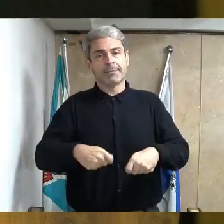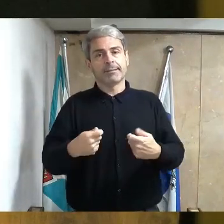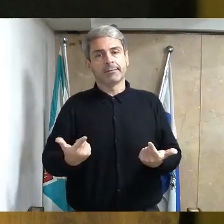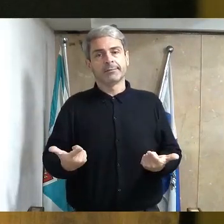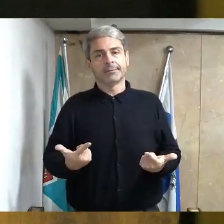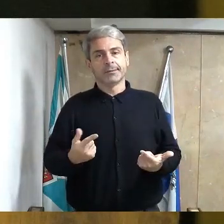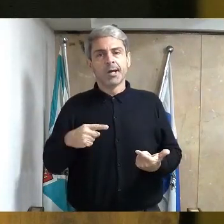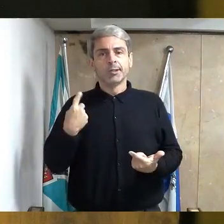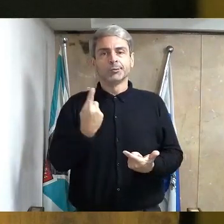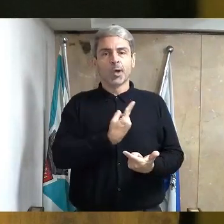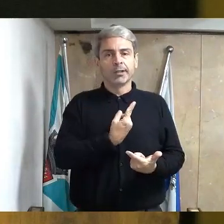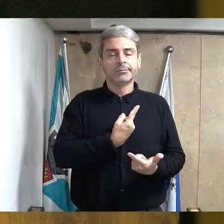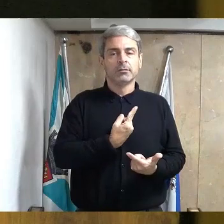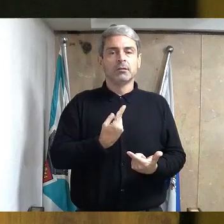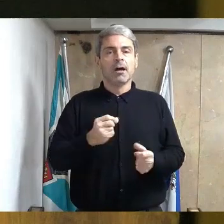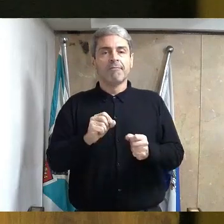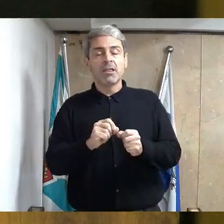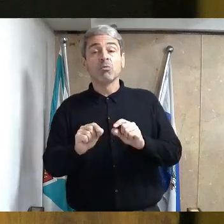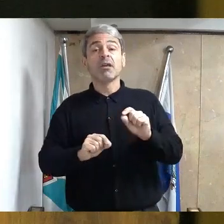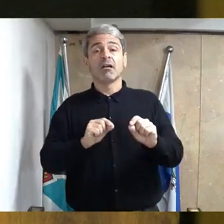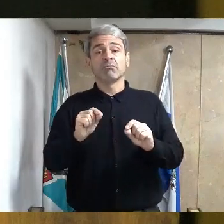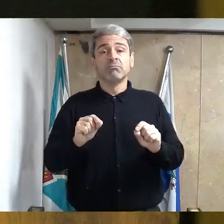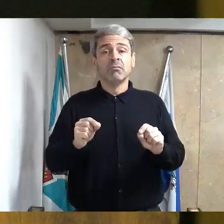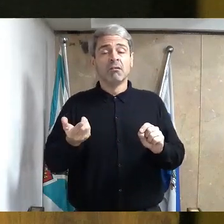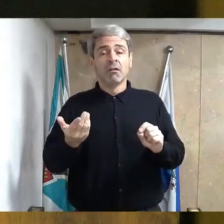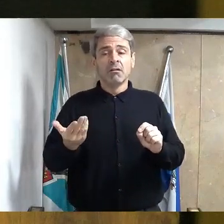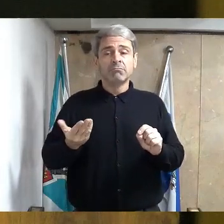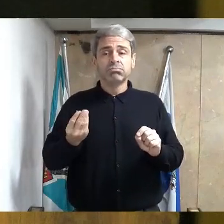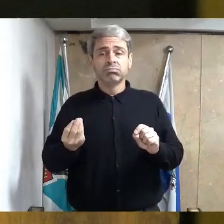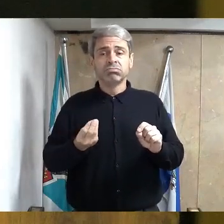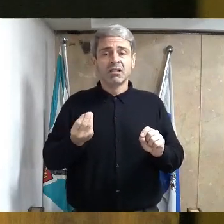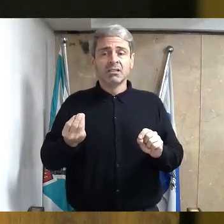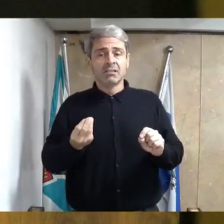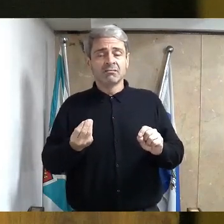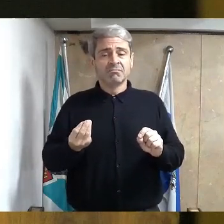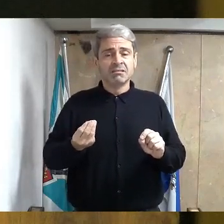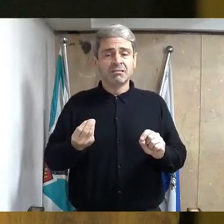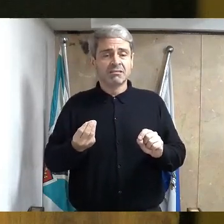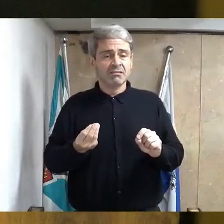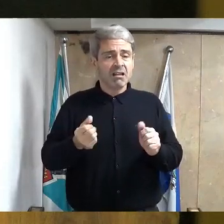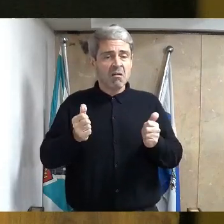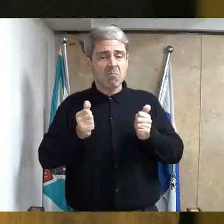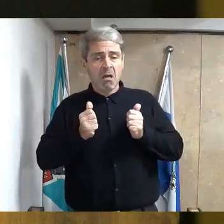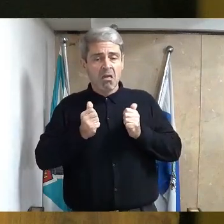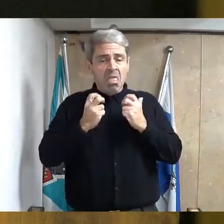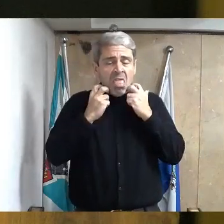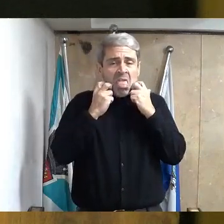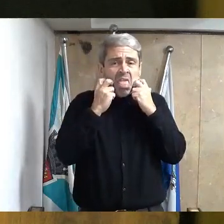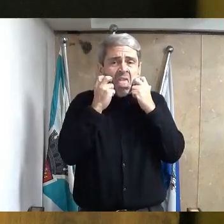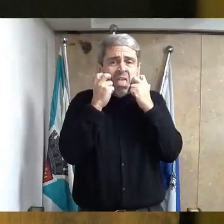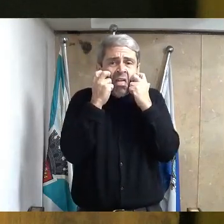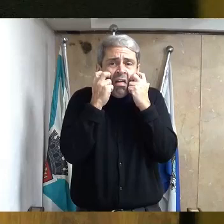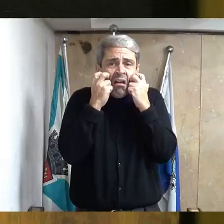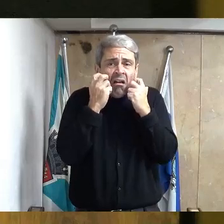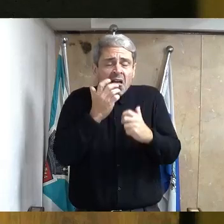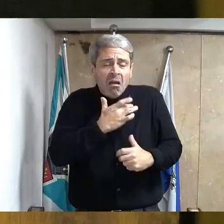Nós não temos aqui e não vamos pedir ficar aqui se humilhando no